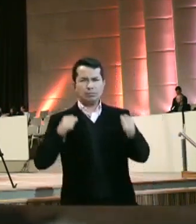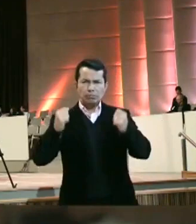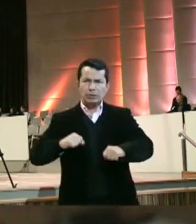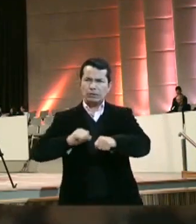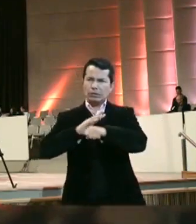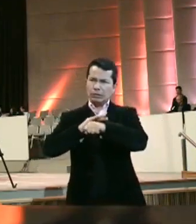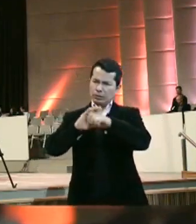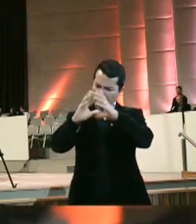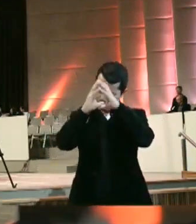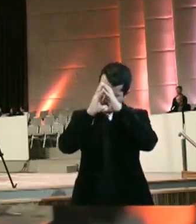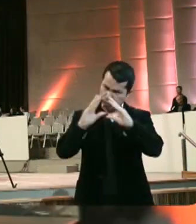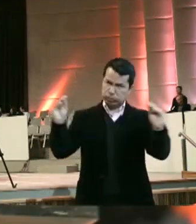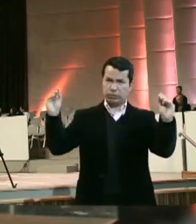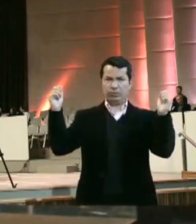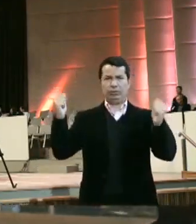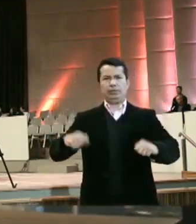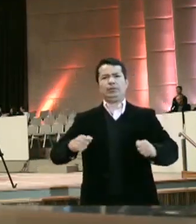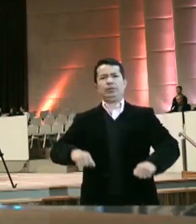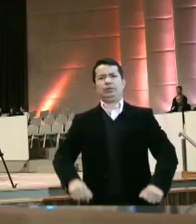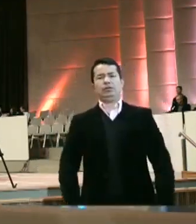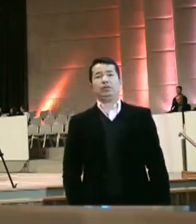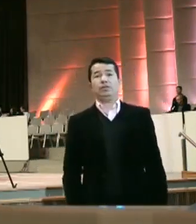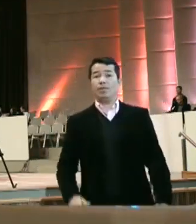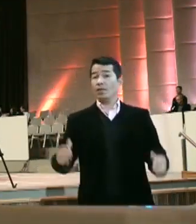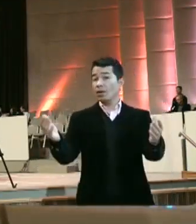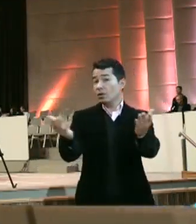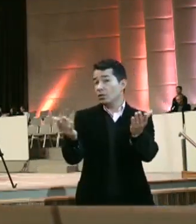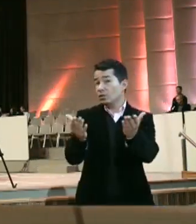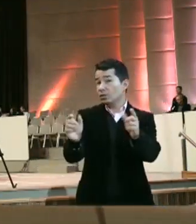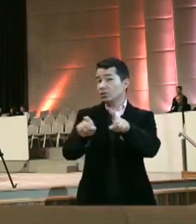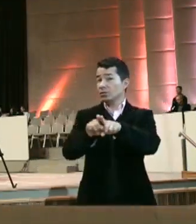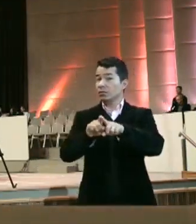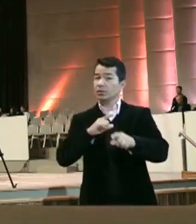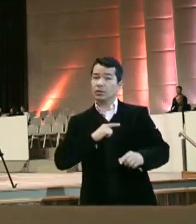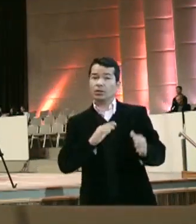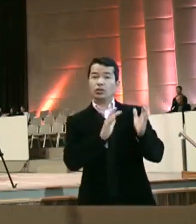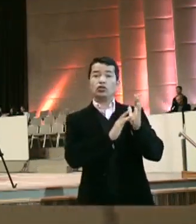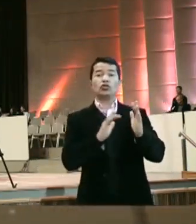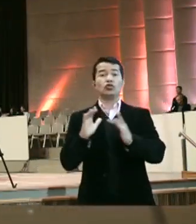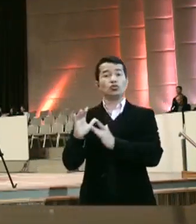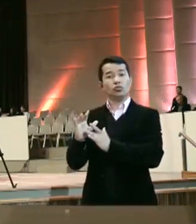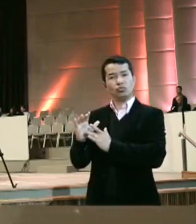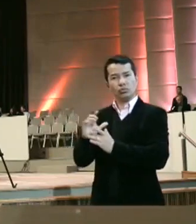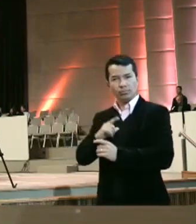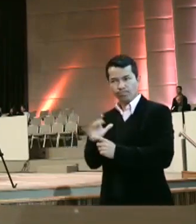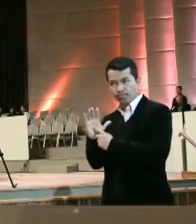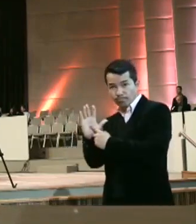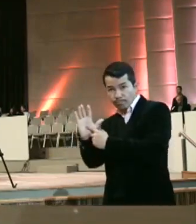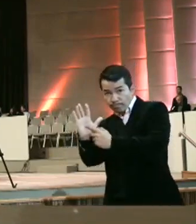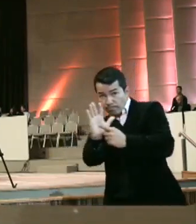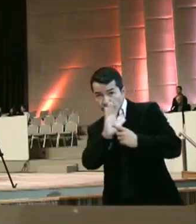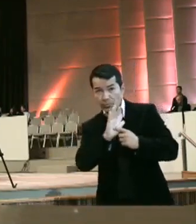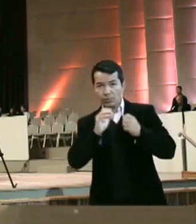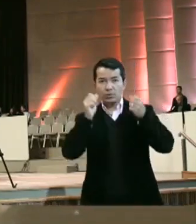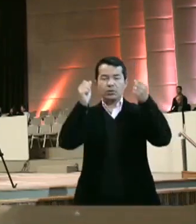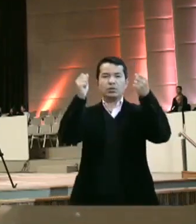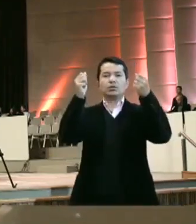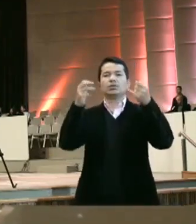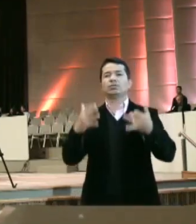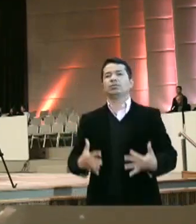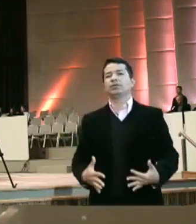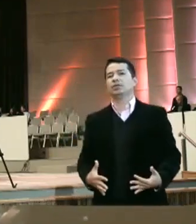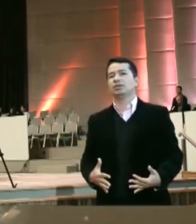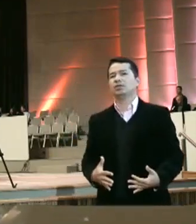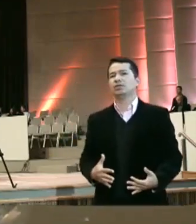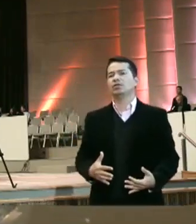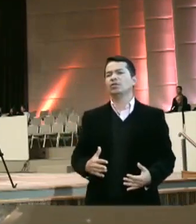E aí Jesus vai ilustrar. Vocês estão dizendo aqui que não dá para eu ir na casa de um publicano porque ele